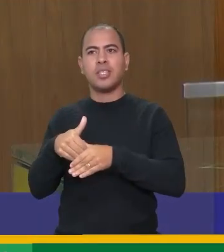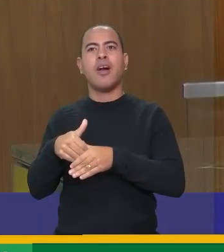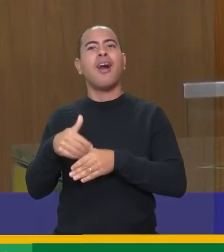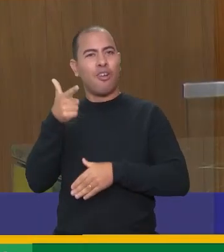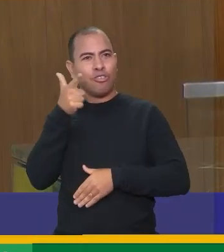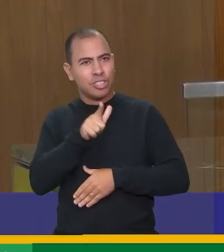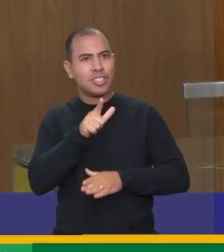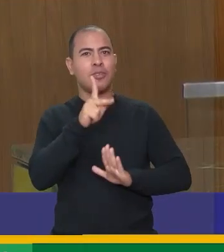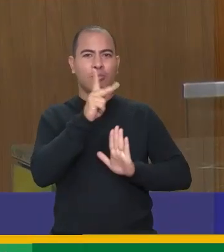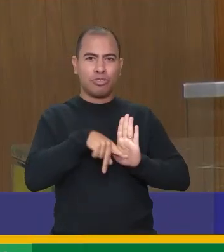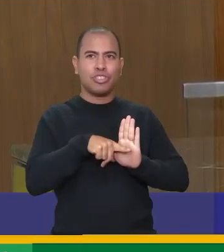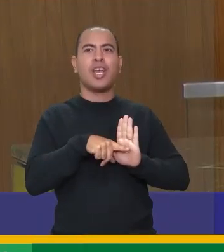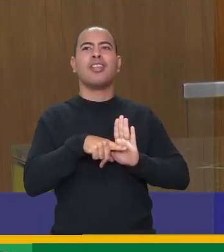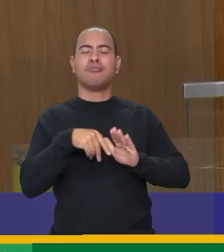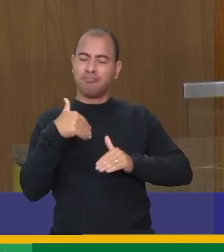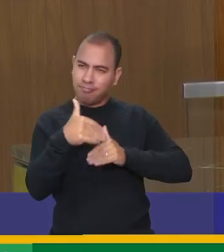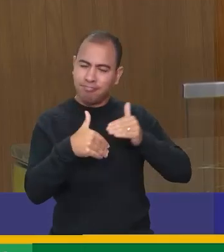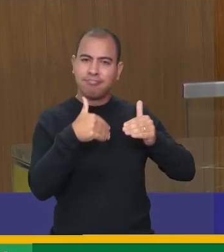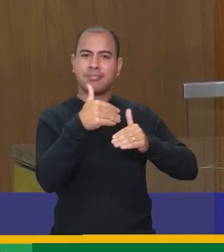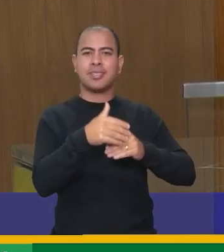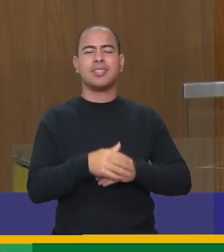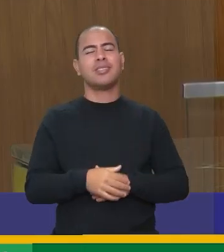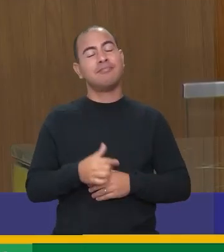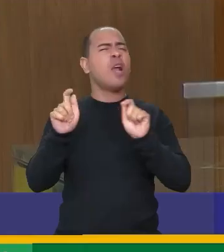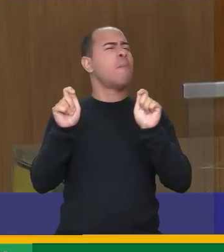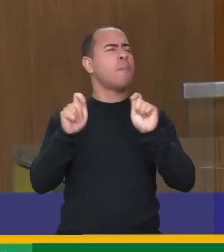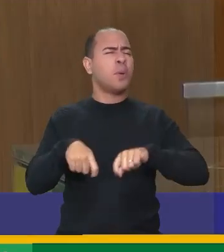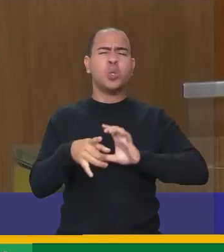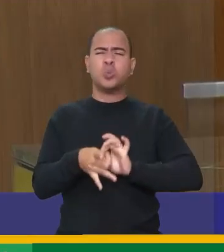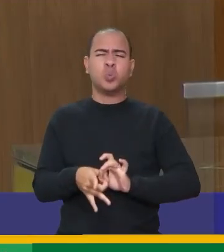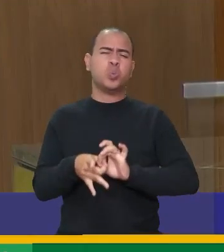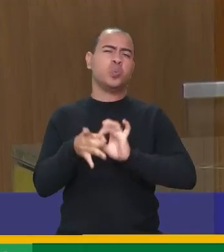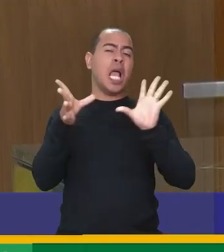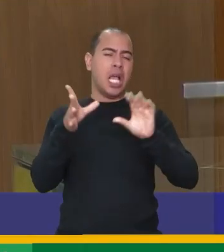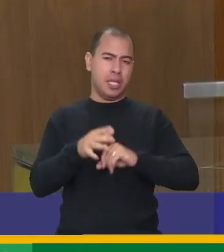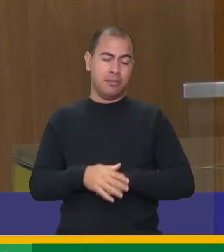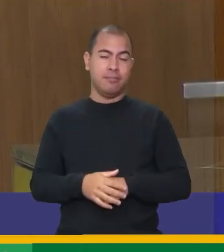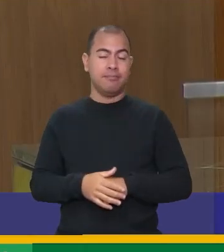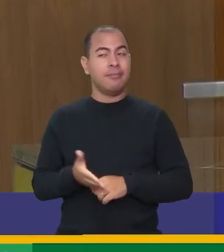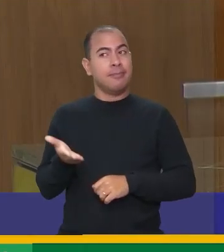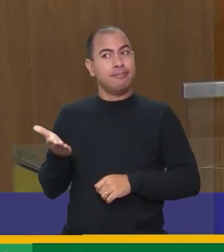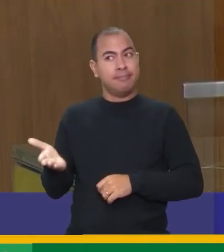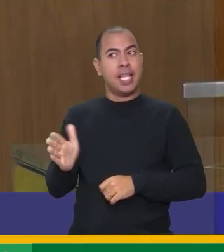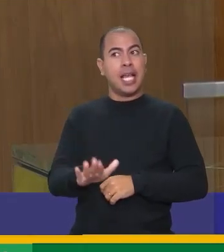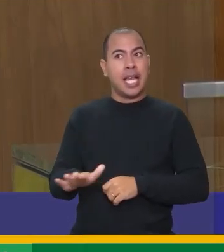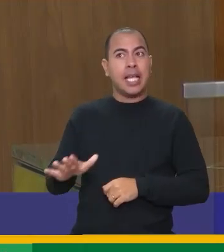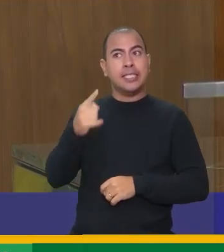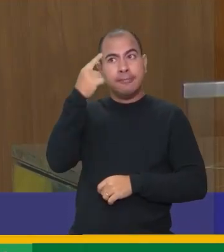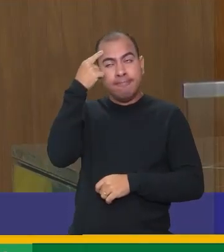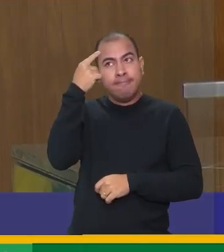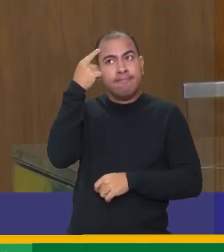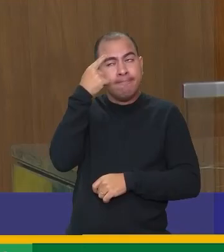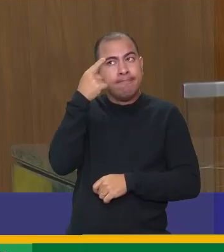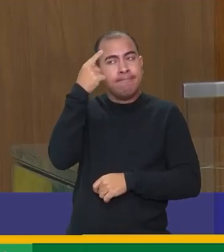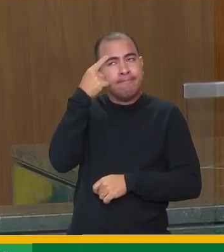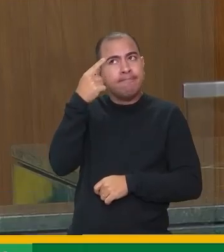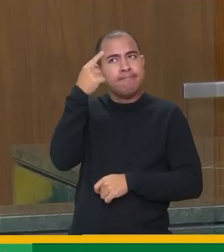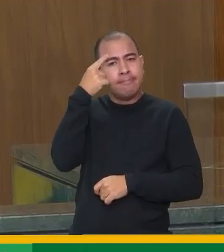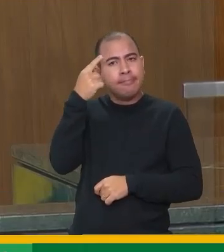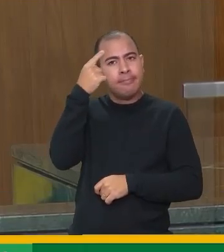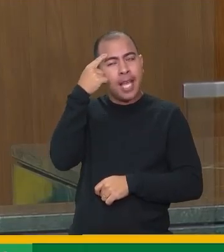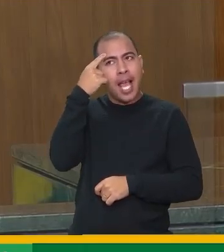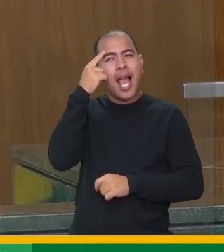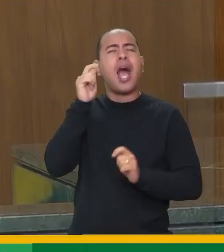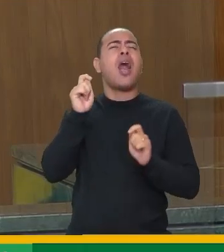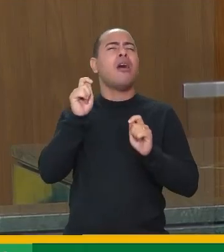favoráveis são mudança de sexo em crianças e adolescentes e aí quando a criança começa a ter essas ideias já tem todo um procedimento todo